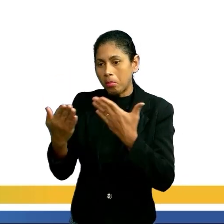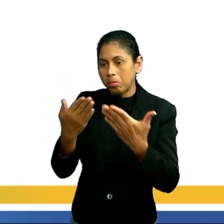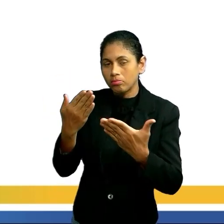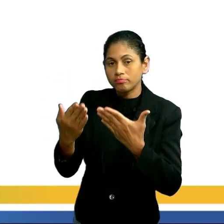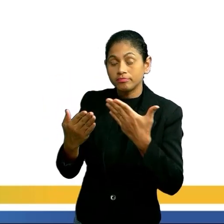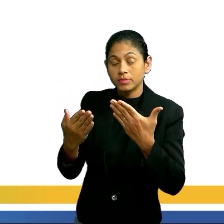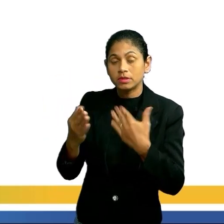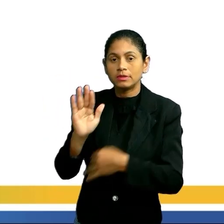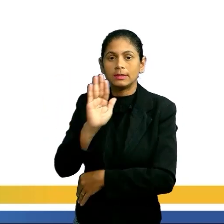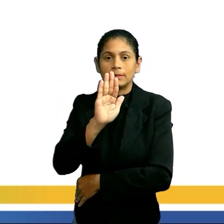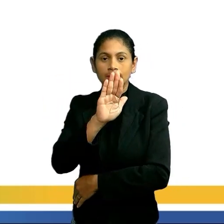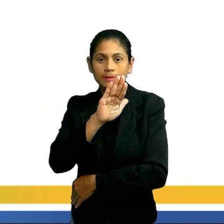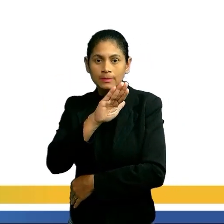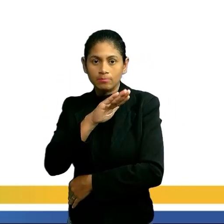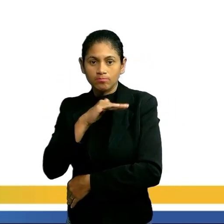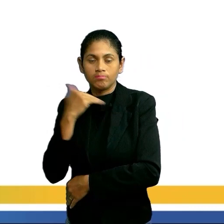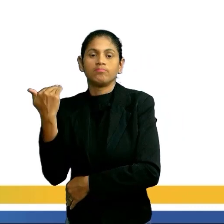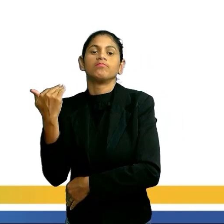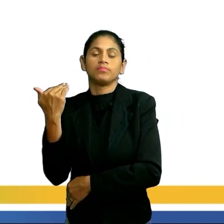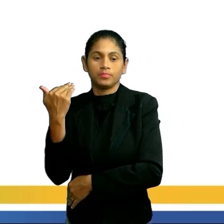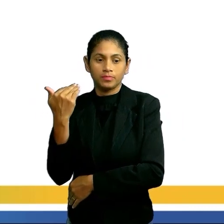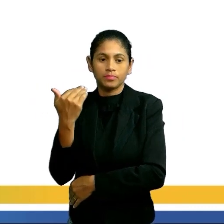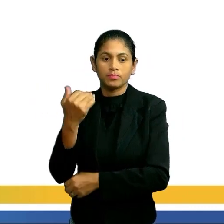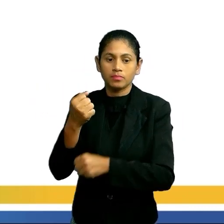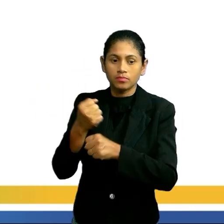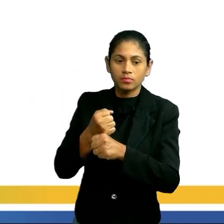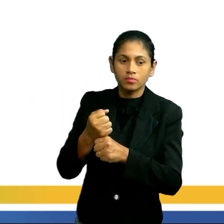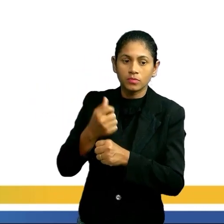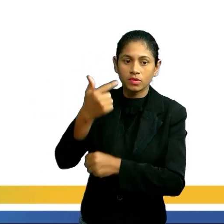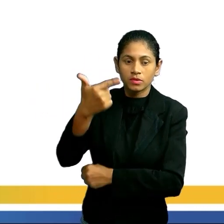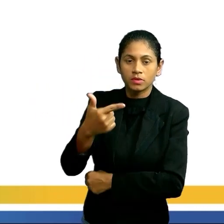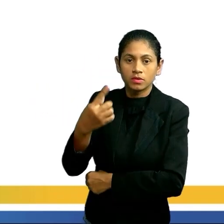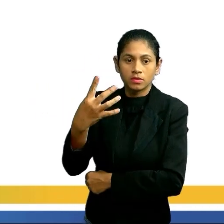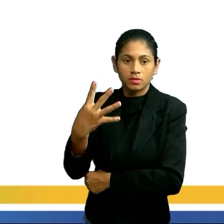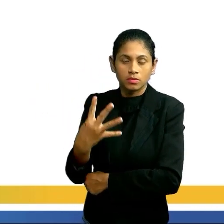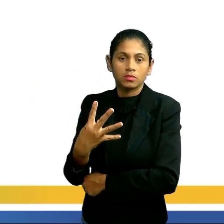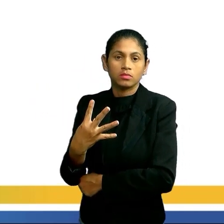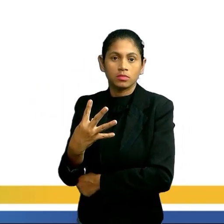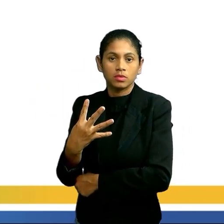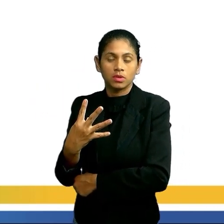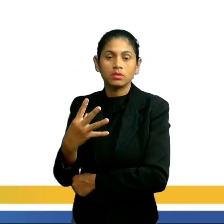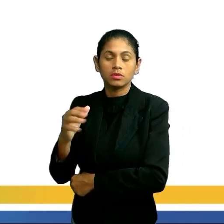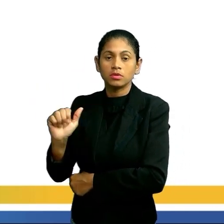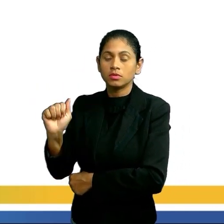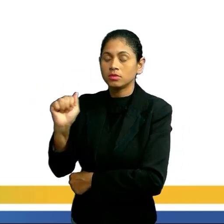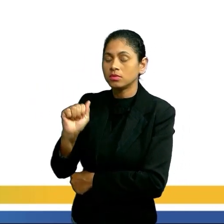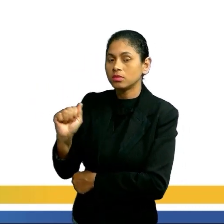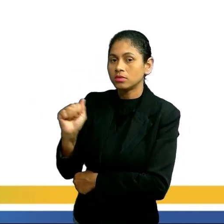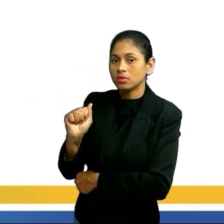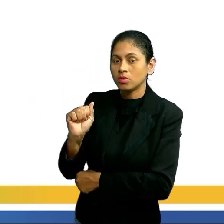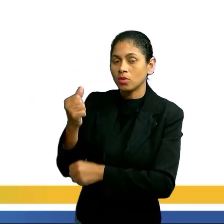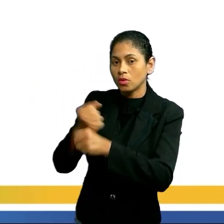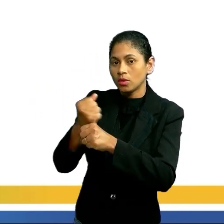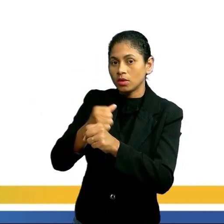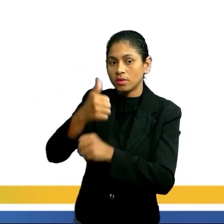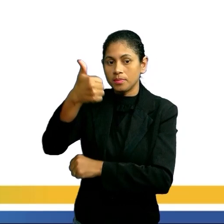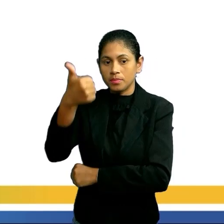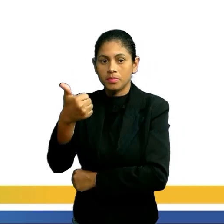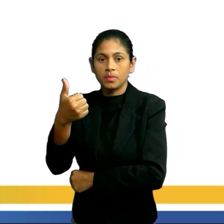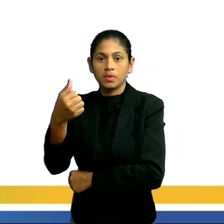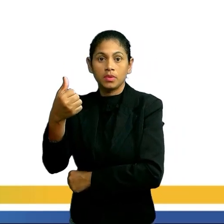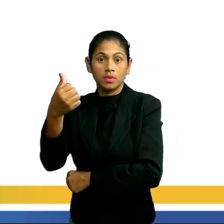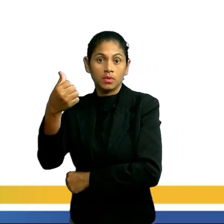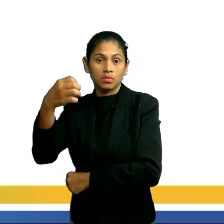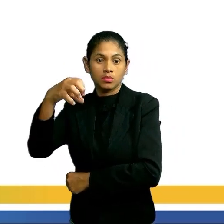de agosto de 1954. Ele tira sua própria vida com um tiro, né, e deixa uma frase, né, saio da